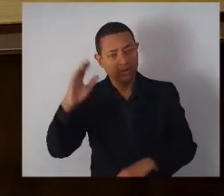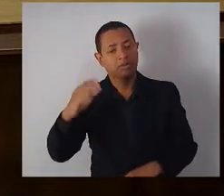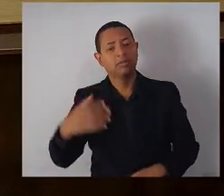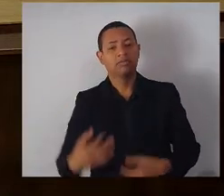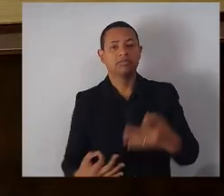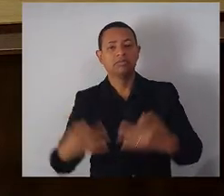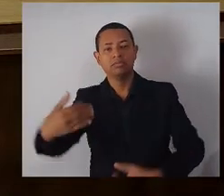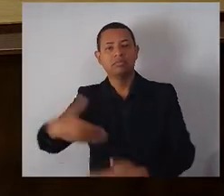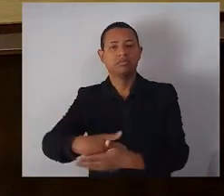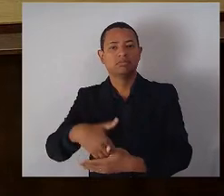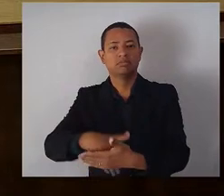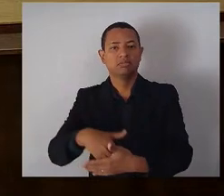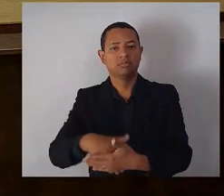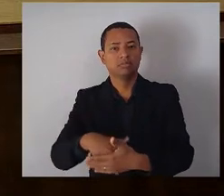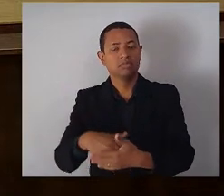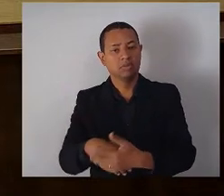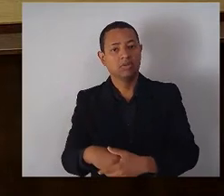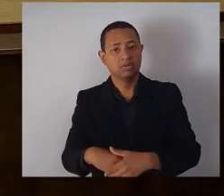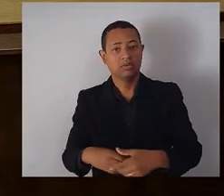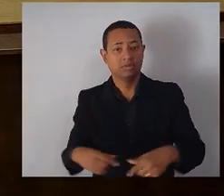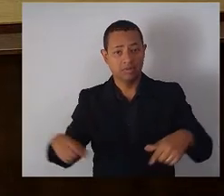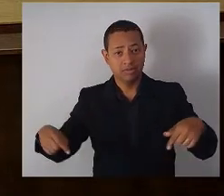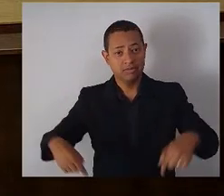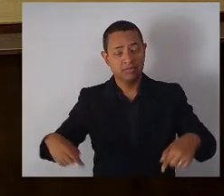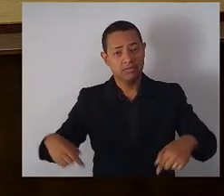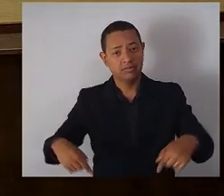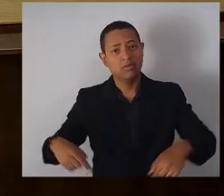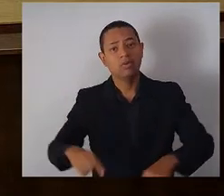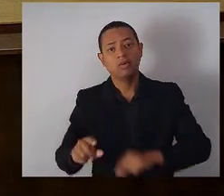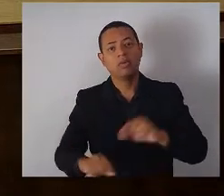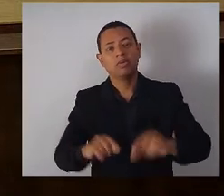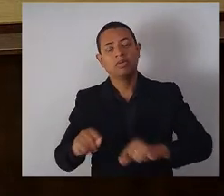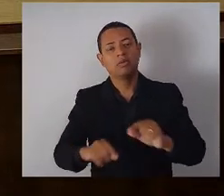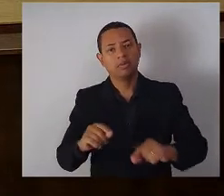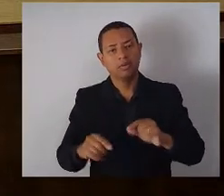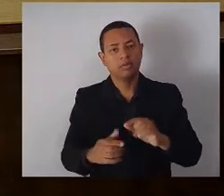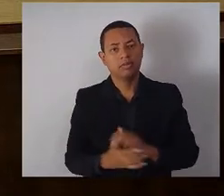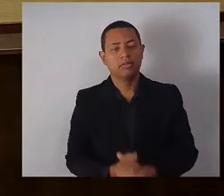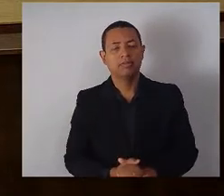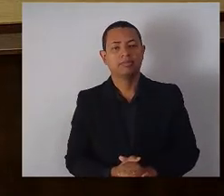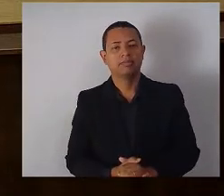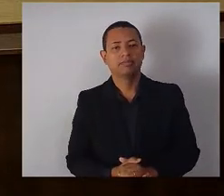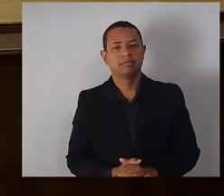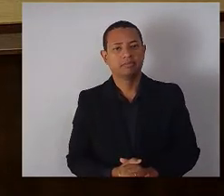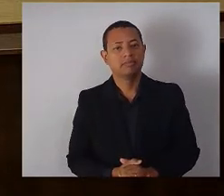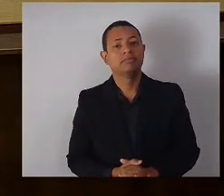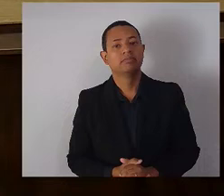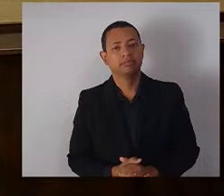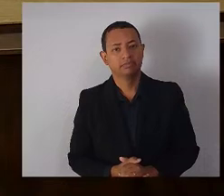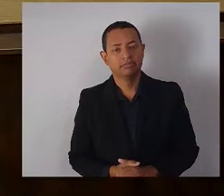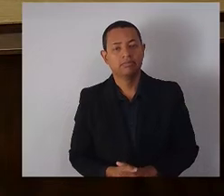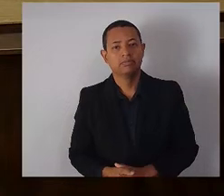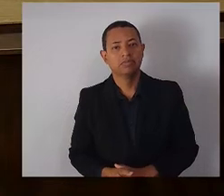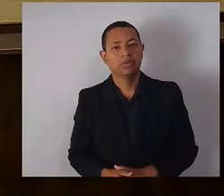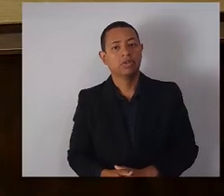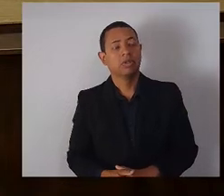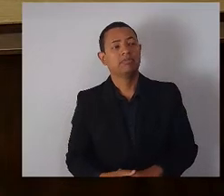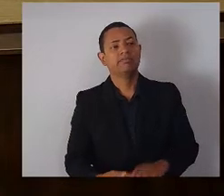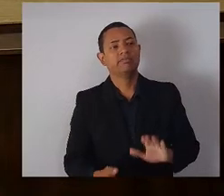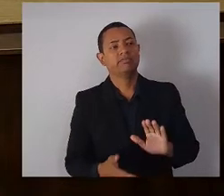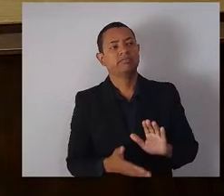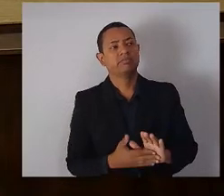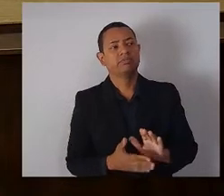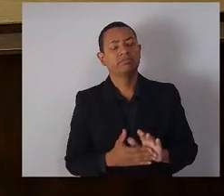Eleitoral nesta eleição é com a propaganda enganosa do Código